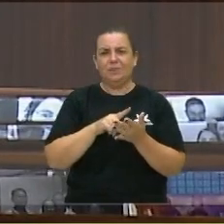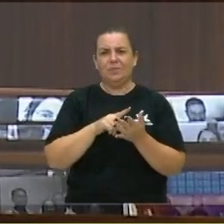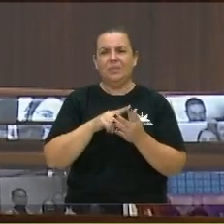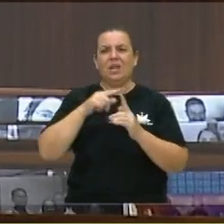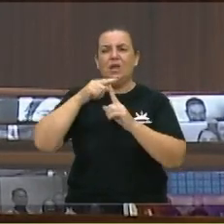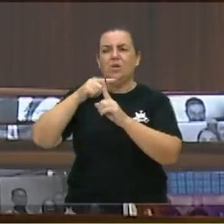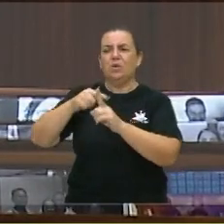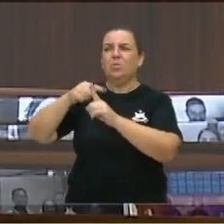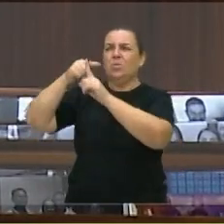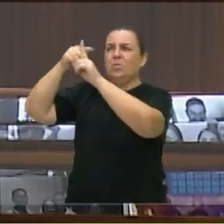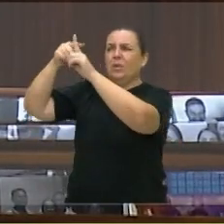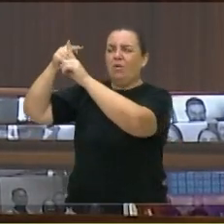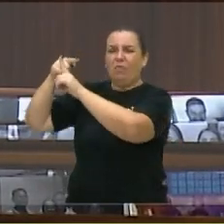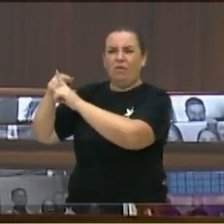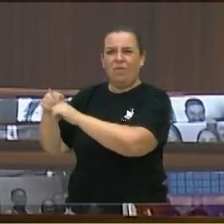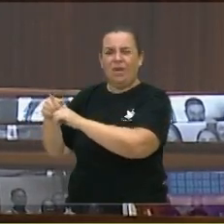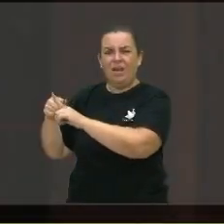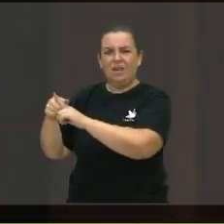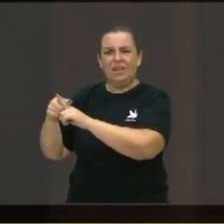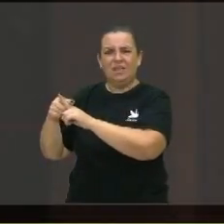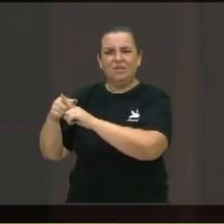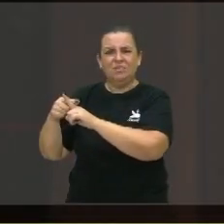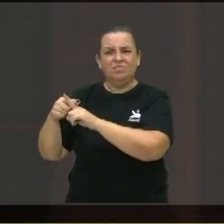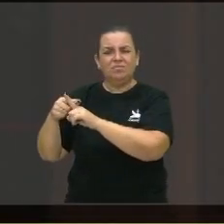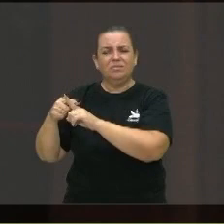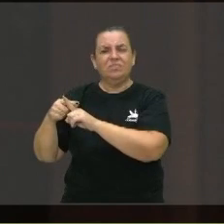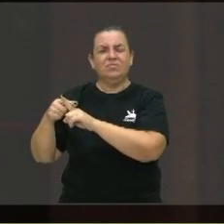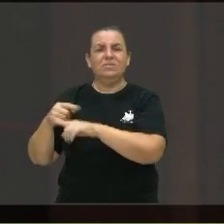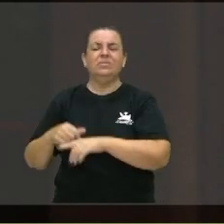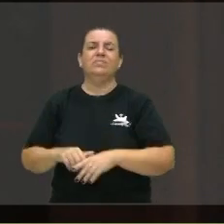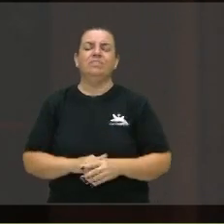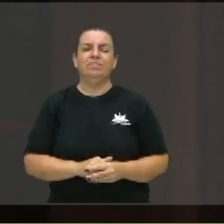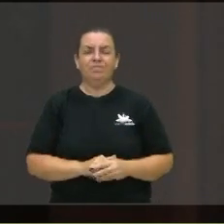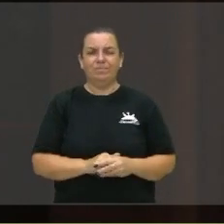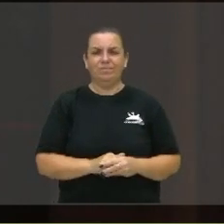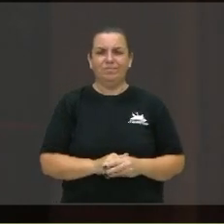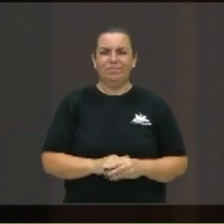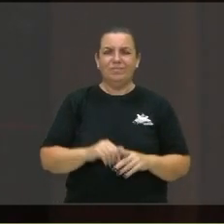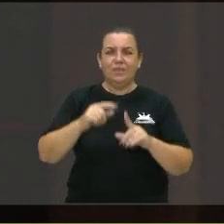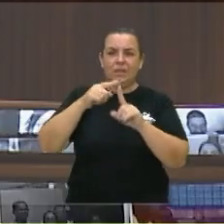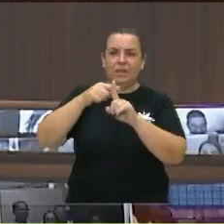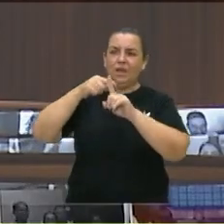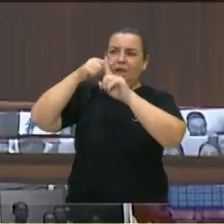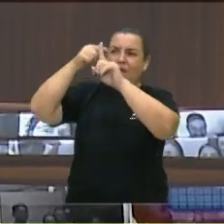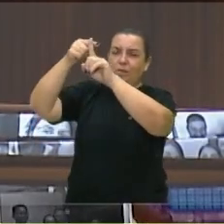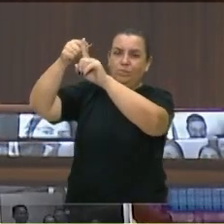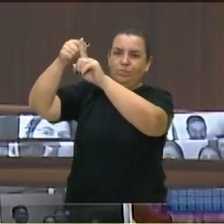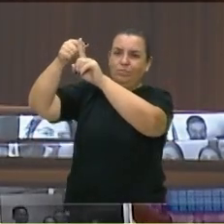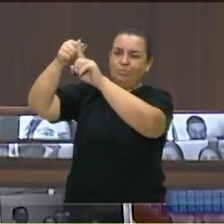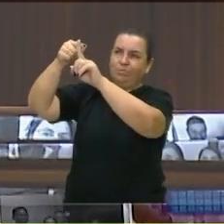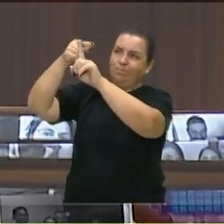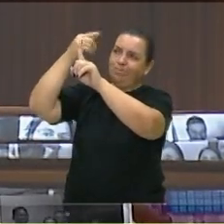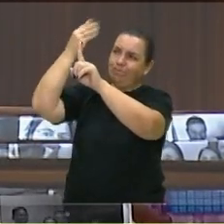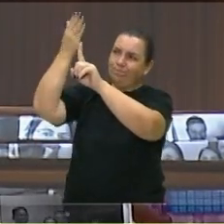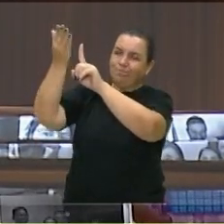Calvário, o Gólgota, a cruz está levantada,